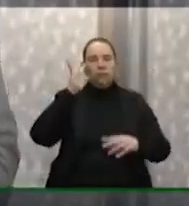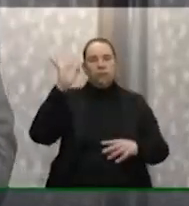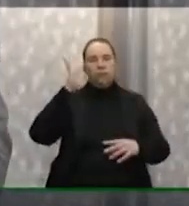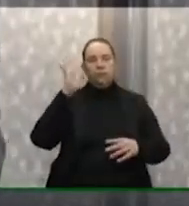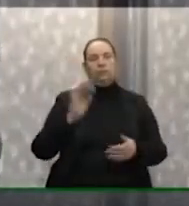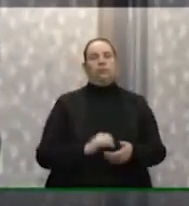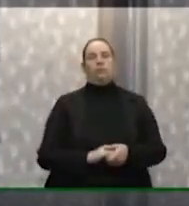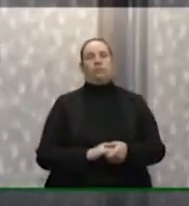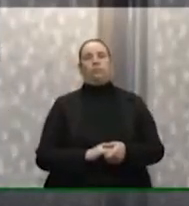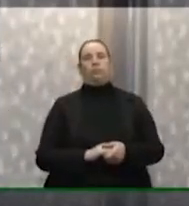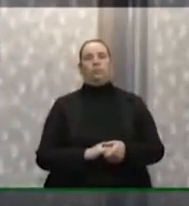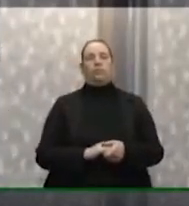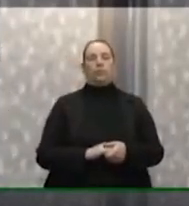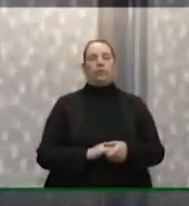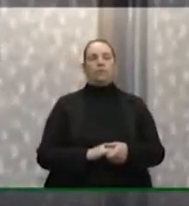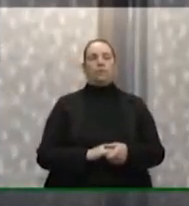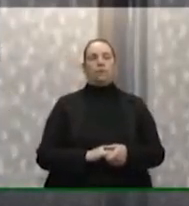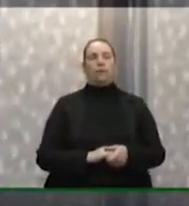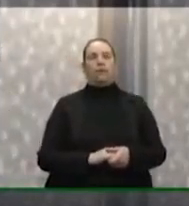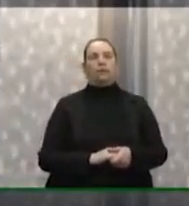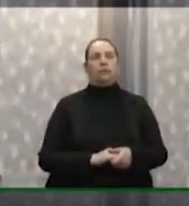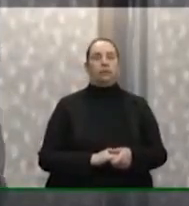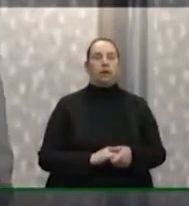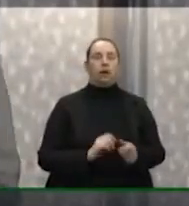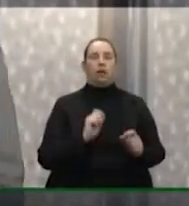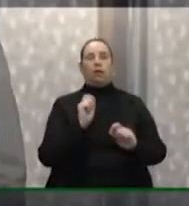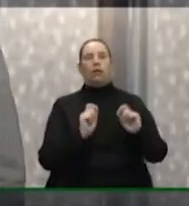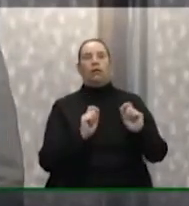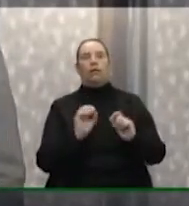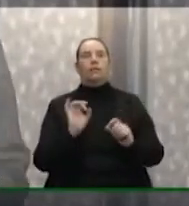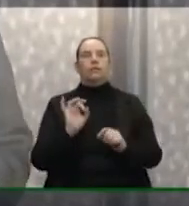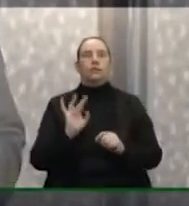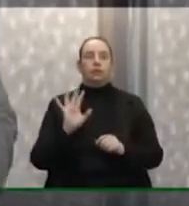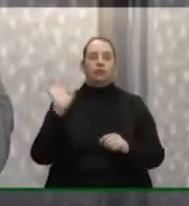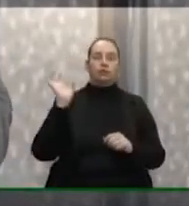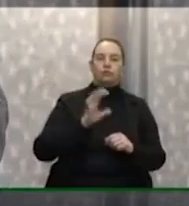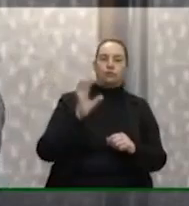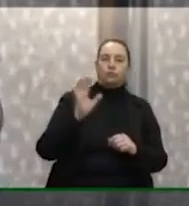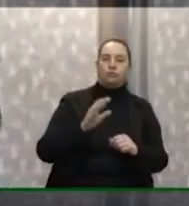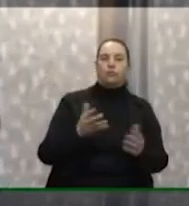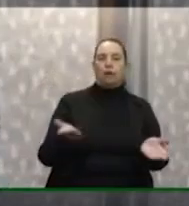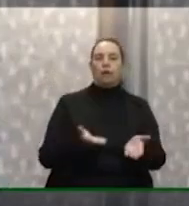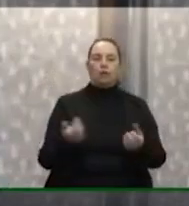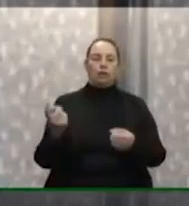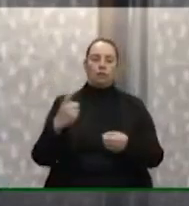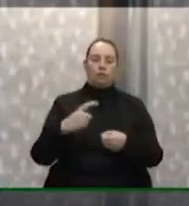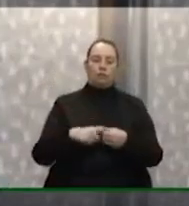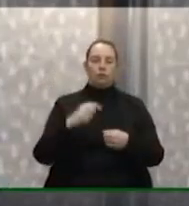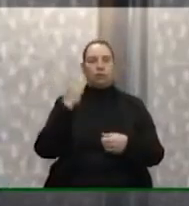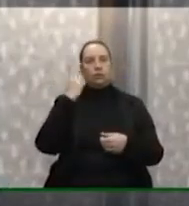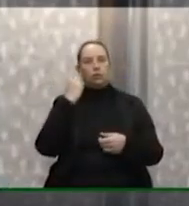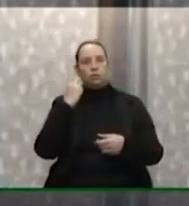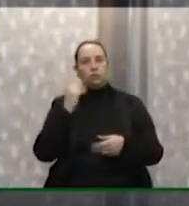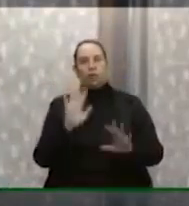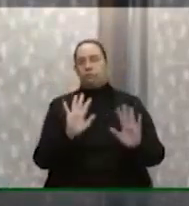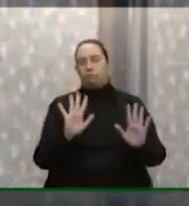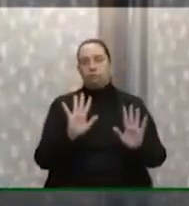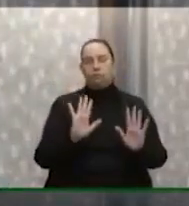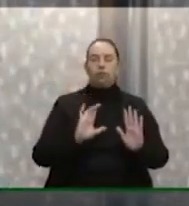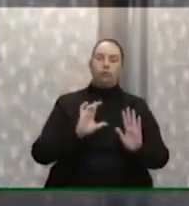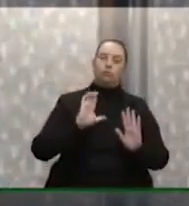imaginada sonhada pelos que dizem que ah não foi só uma chuvarada e agora Voltamos ao normal não haverá não é tudo